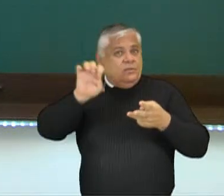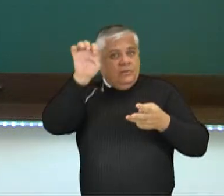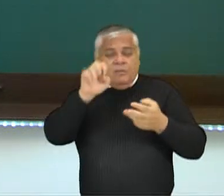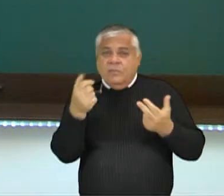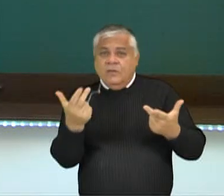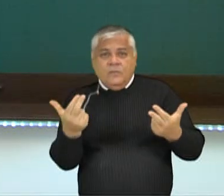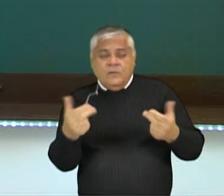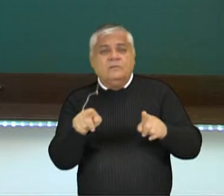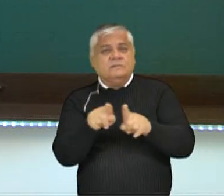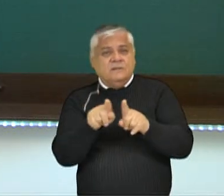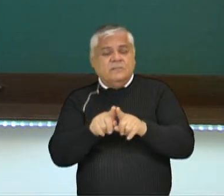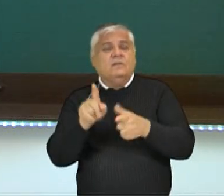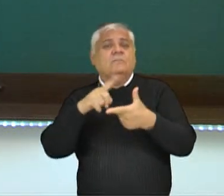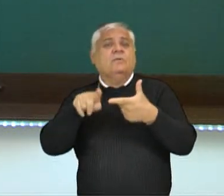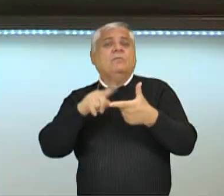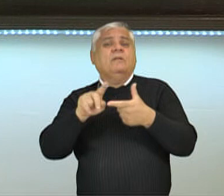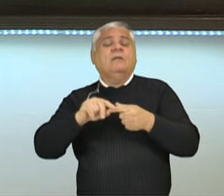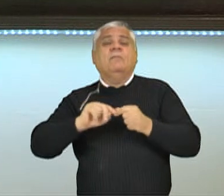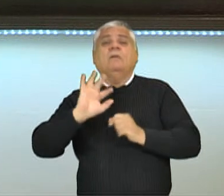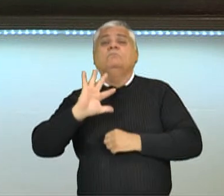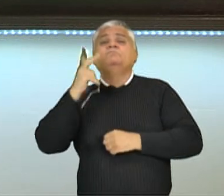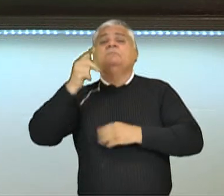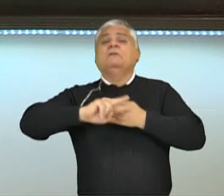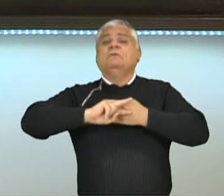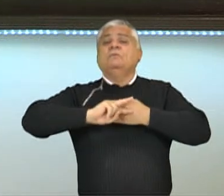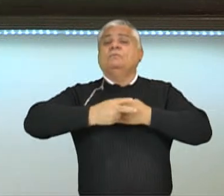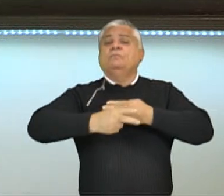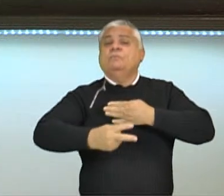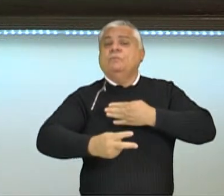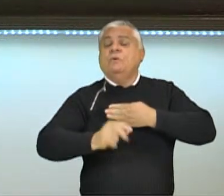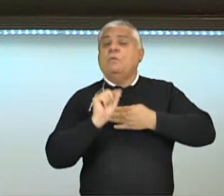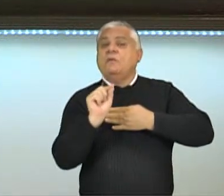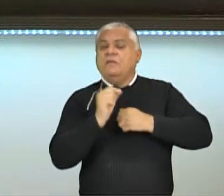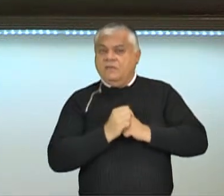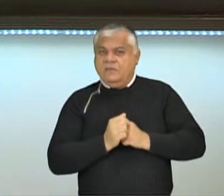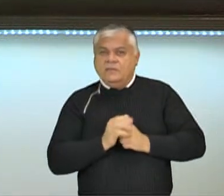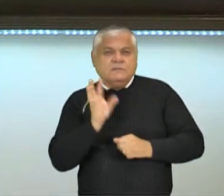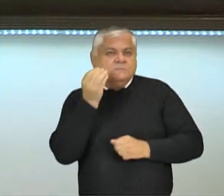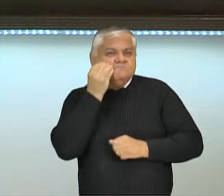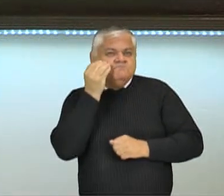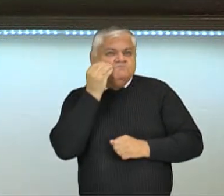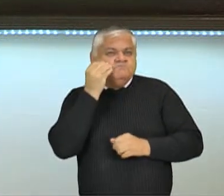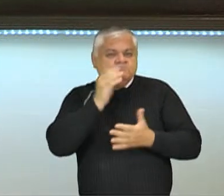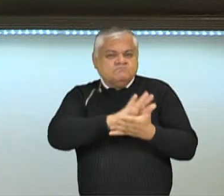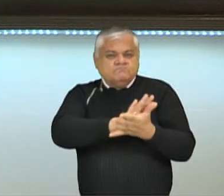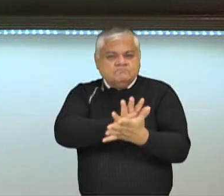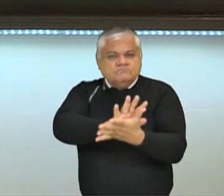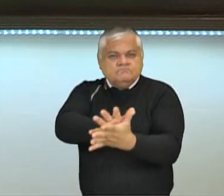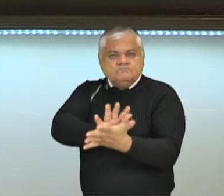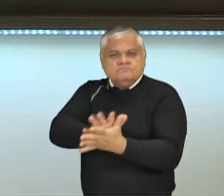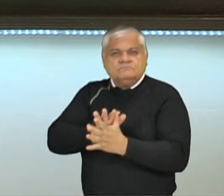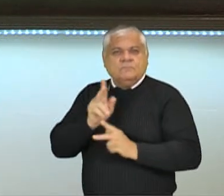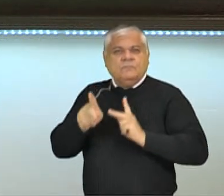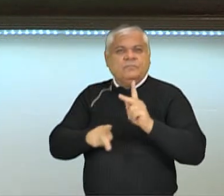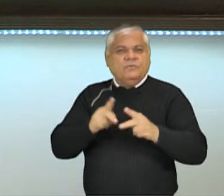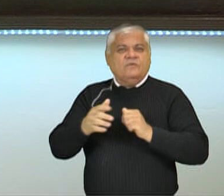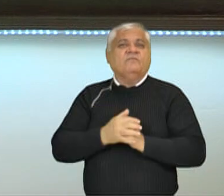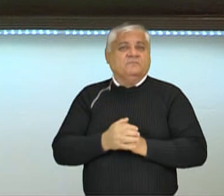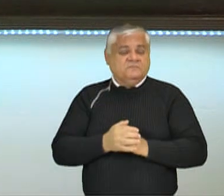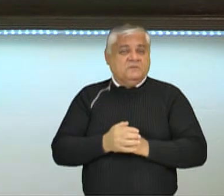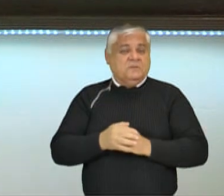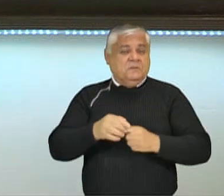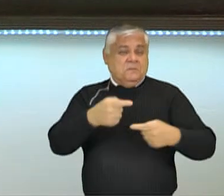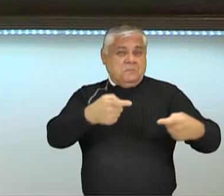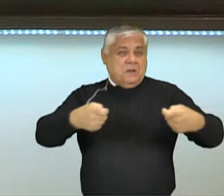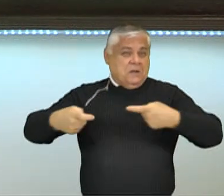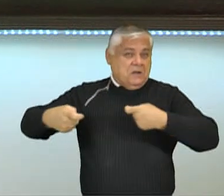Quais foram as causas e as consequências dessas tentativas de limpeza étnica, desses conflitos, né,